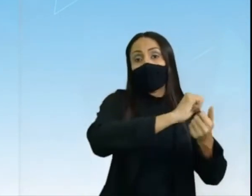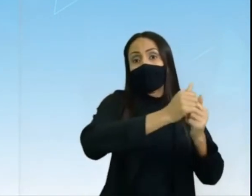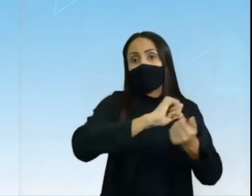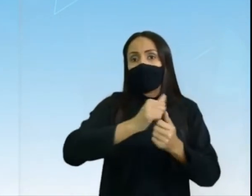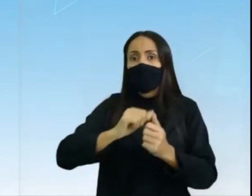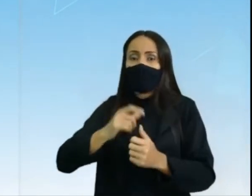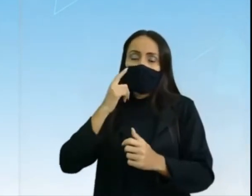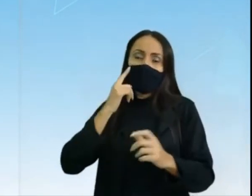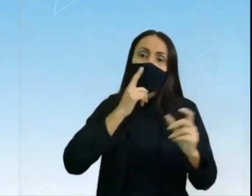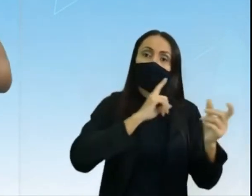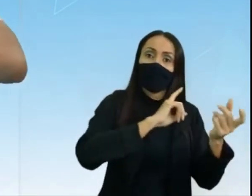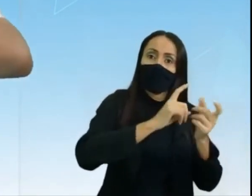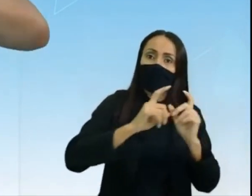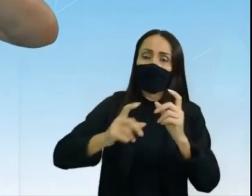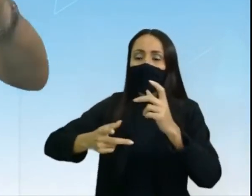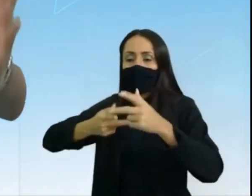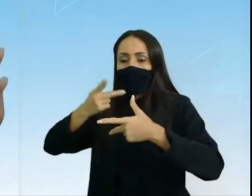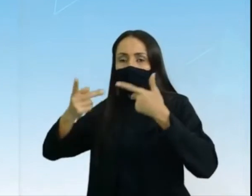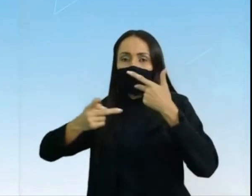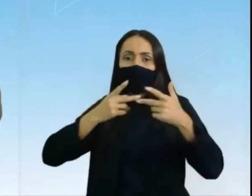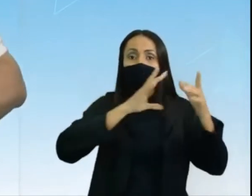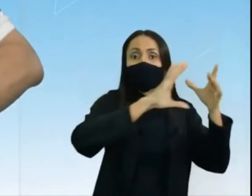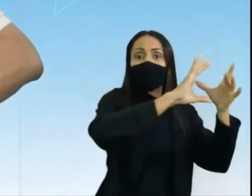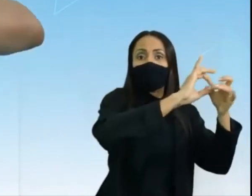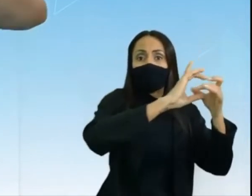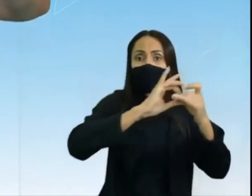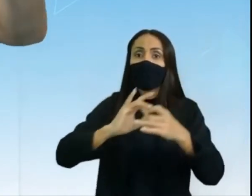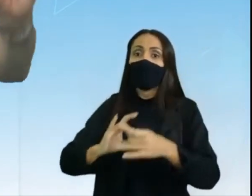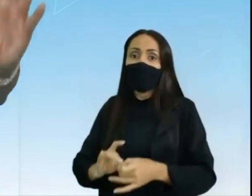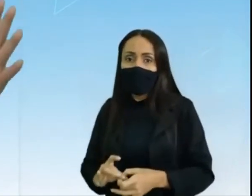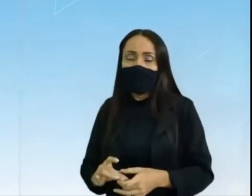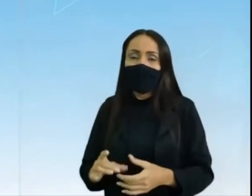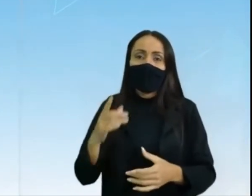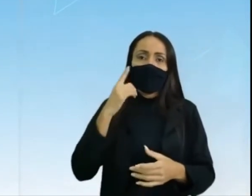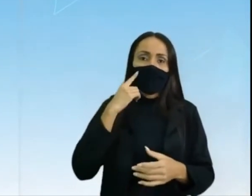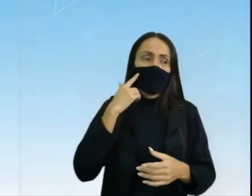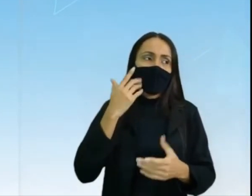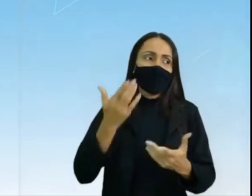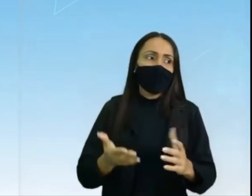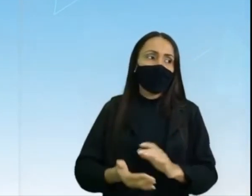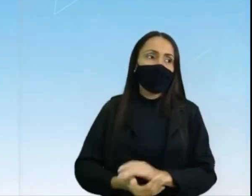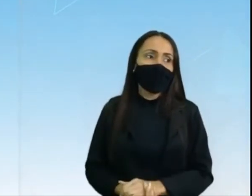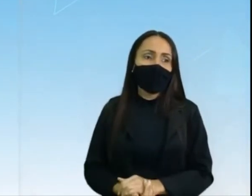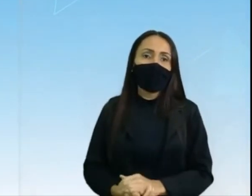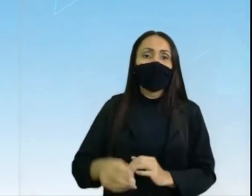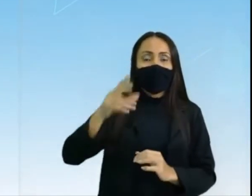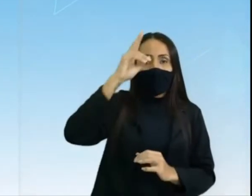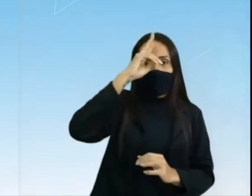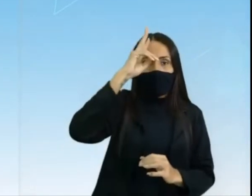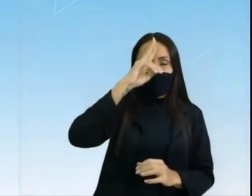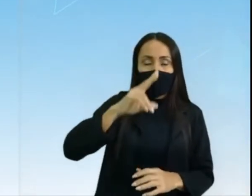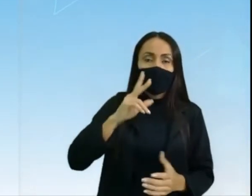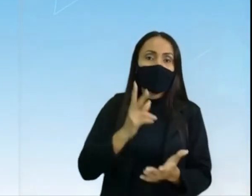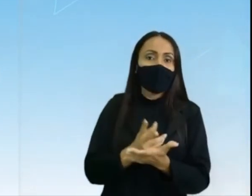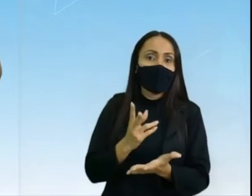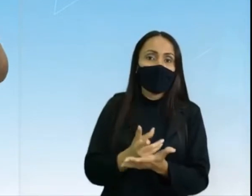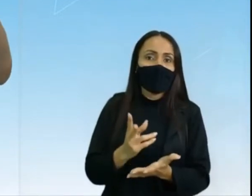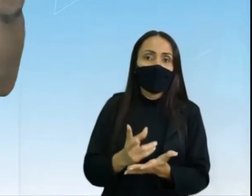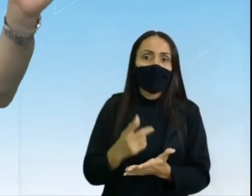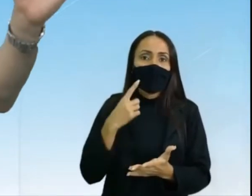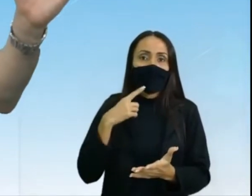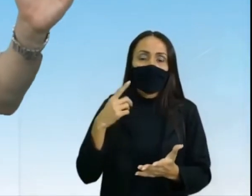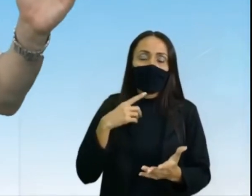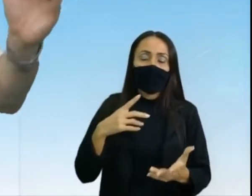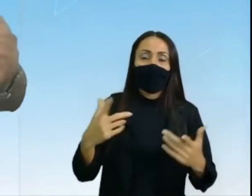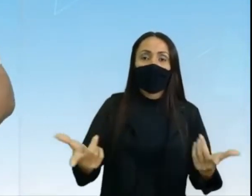seu discurso àquele contexto e àquele seu interlocutor. Lembrando sempre, mais uma vez, os recursos